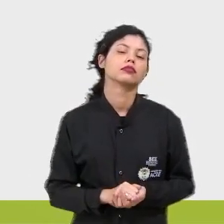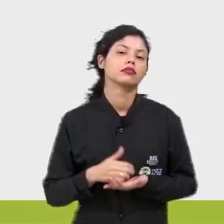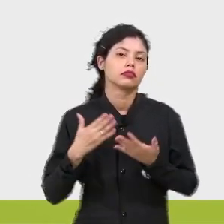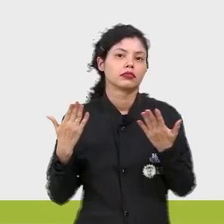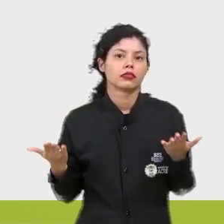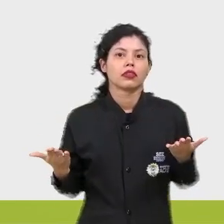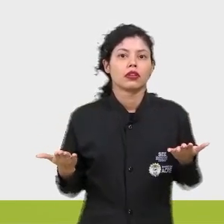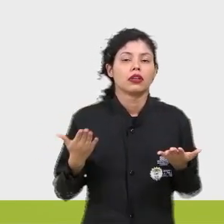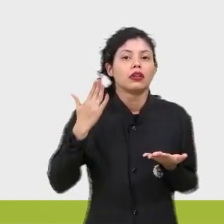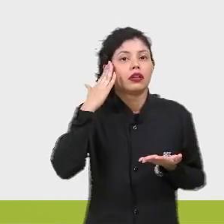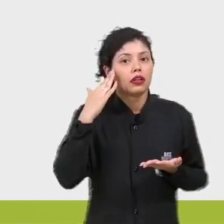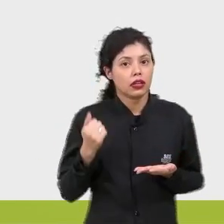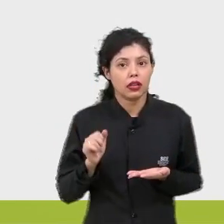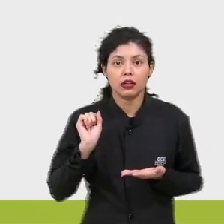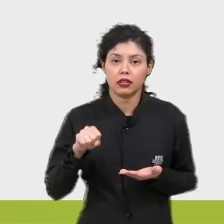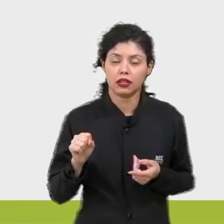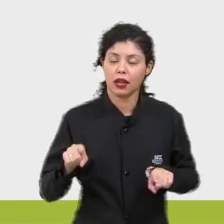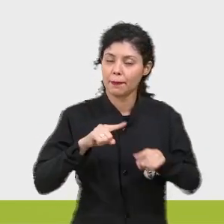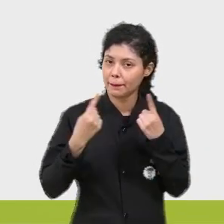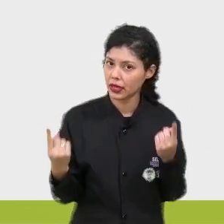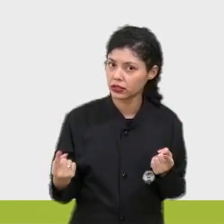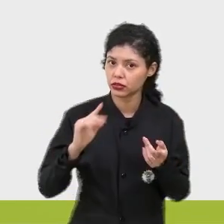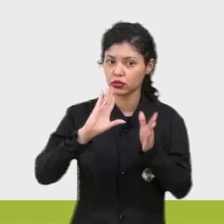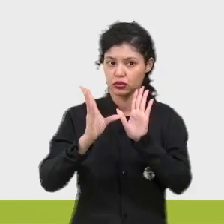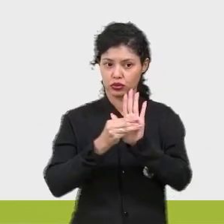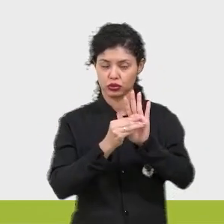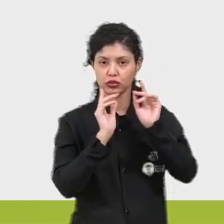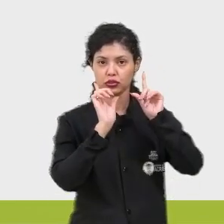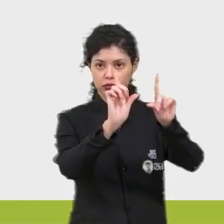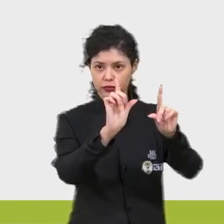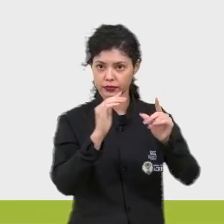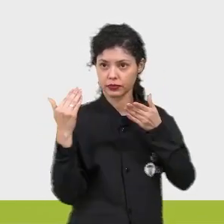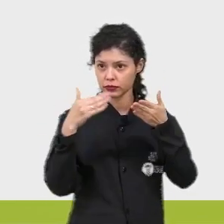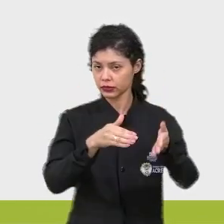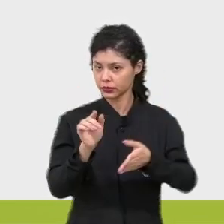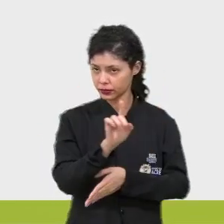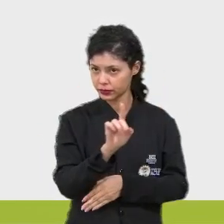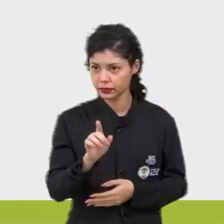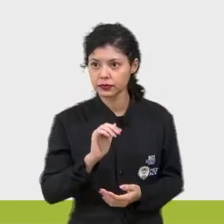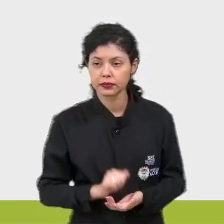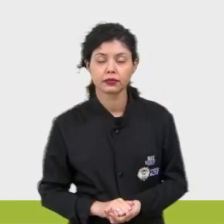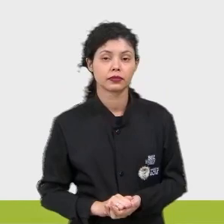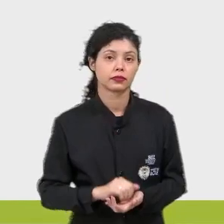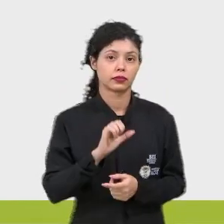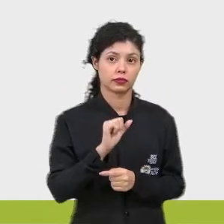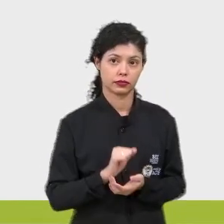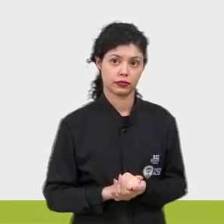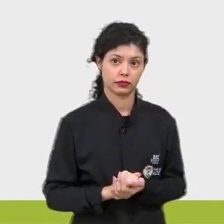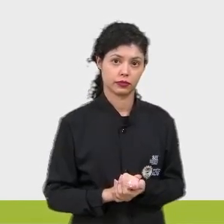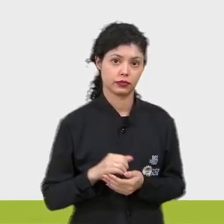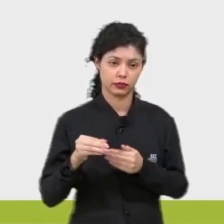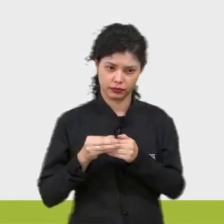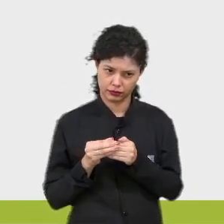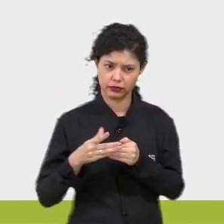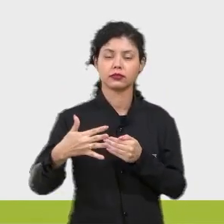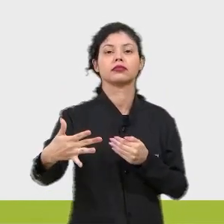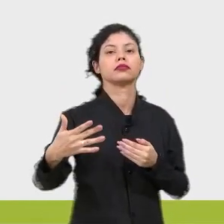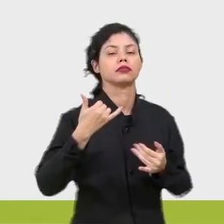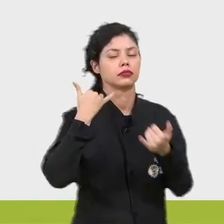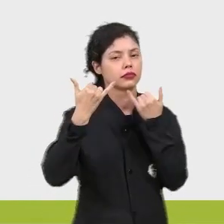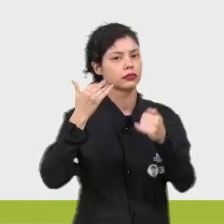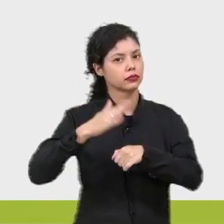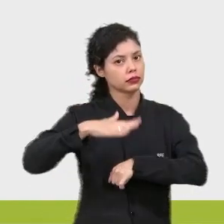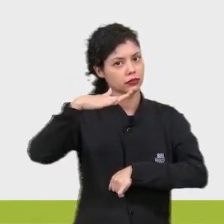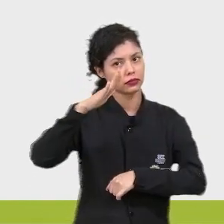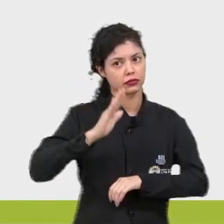Gente, eu sei disso, mas não está na charge, não é esse o objetivo. É um distrator de extrapolação. É uma informação